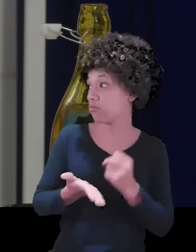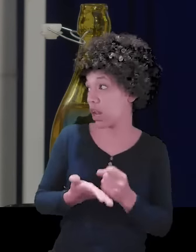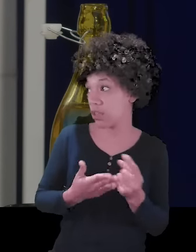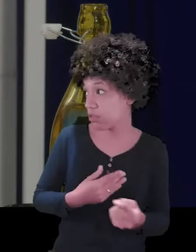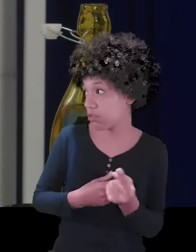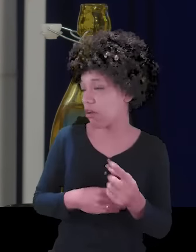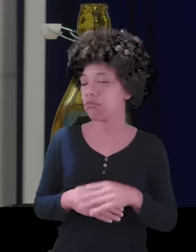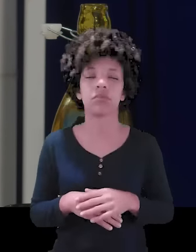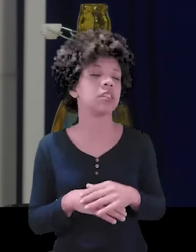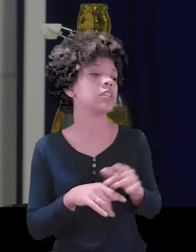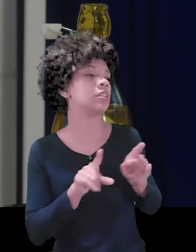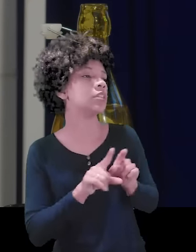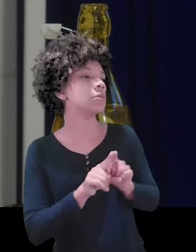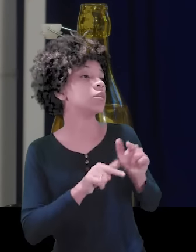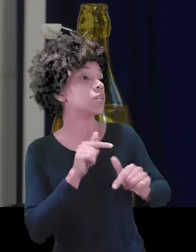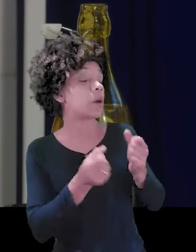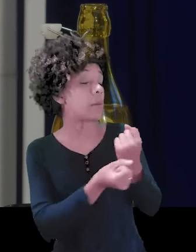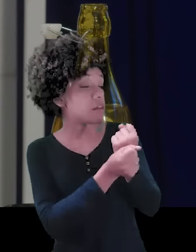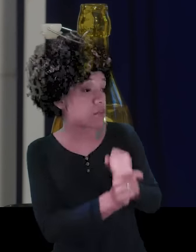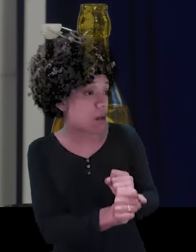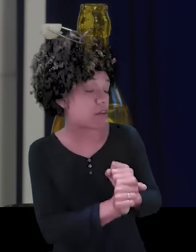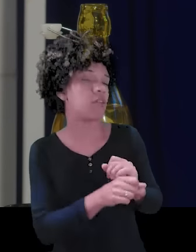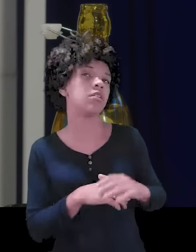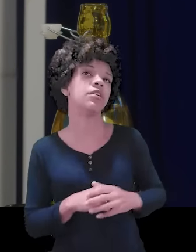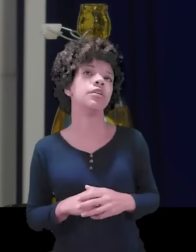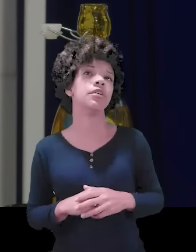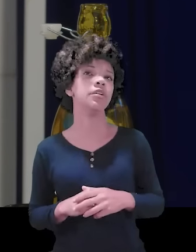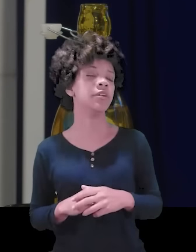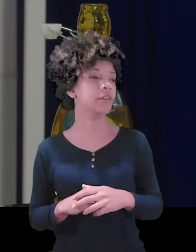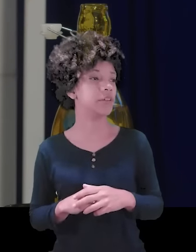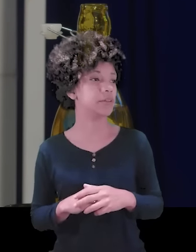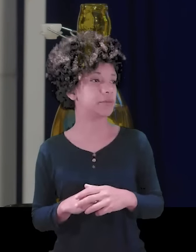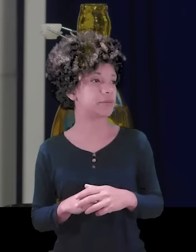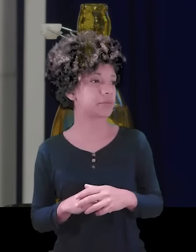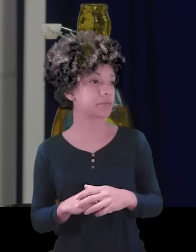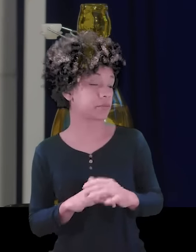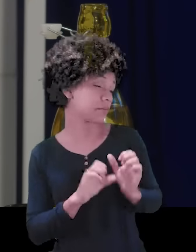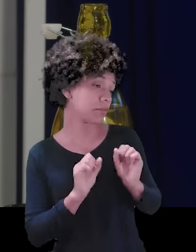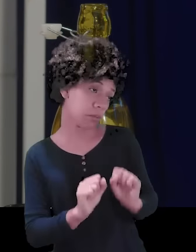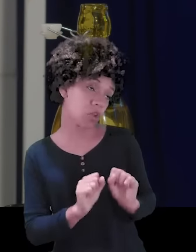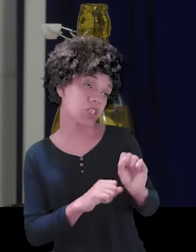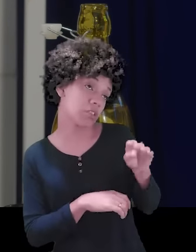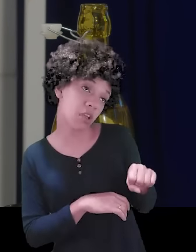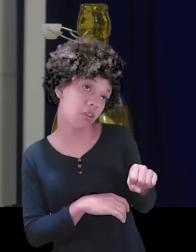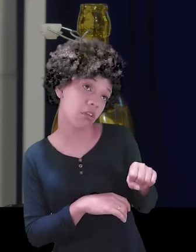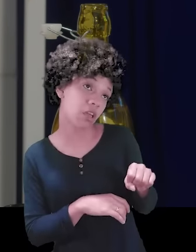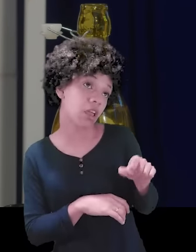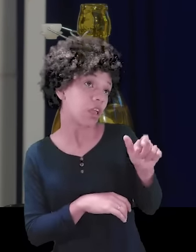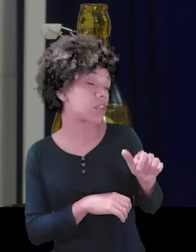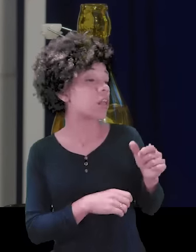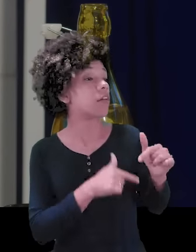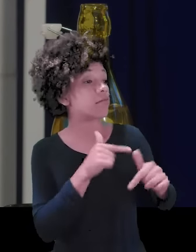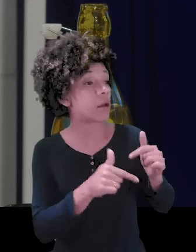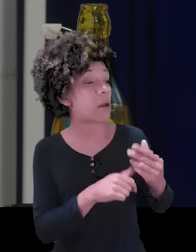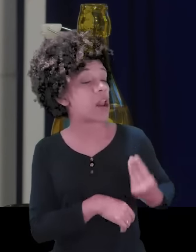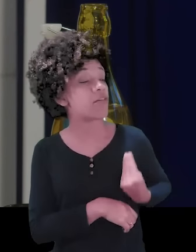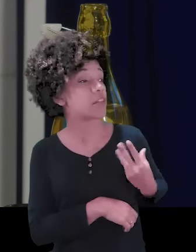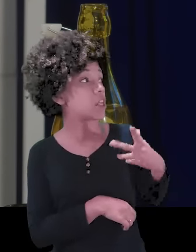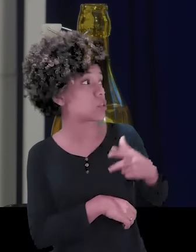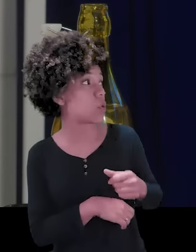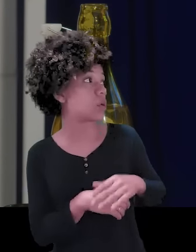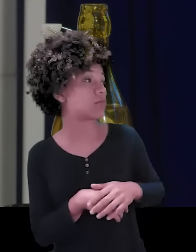vitalício Olha aí os trabalho a questão do trabalho escravo É pode ser que sim que essa pessoa trabalha